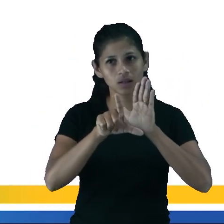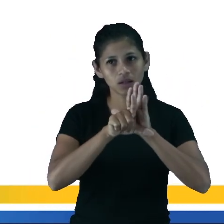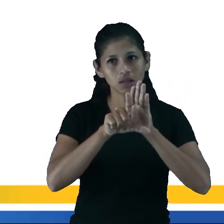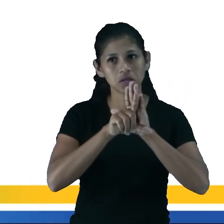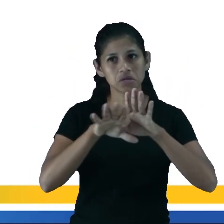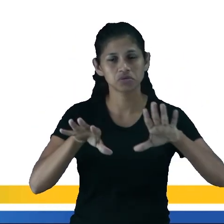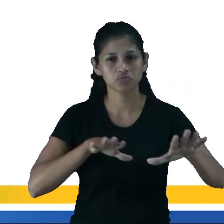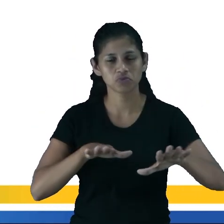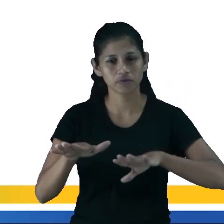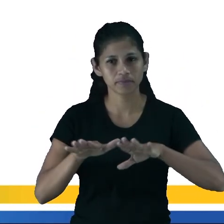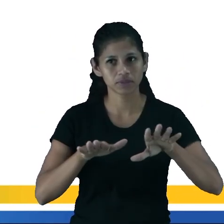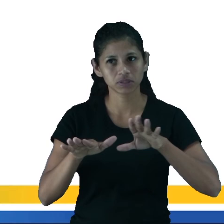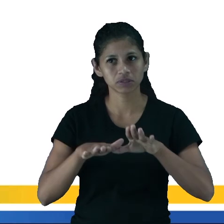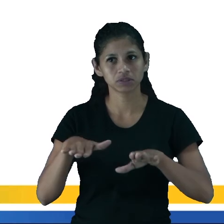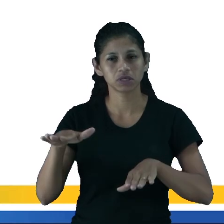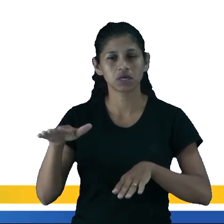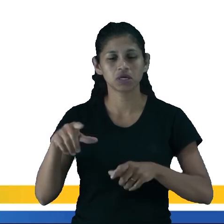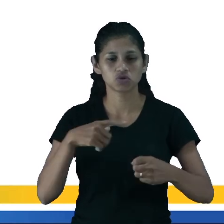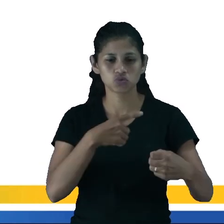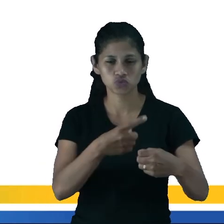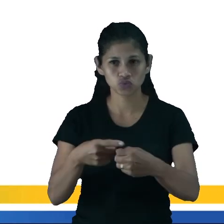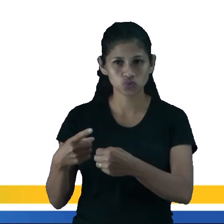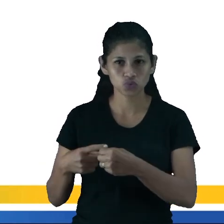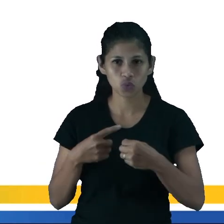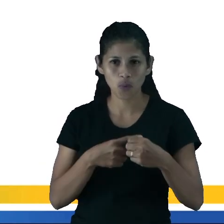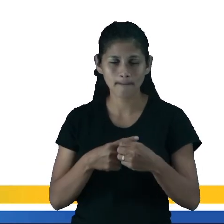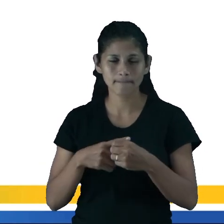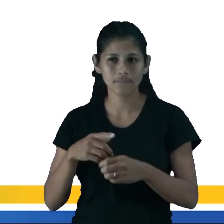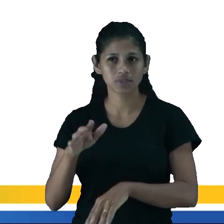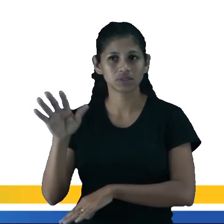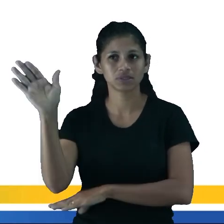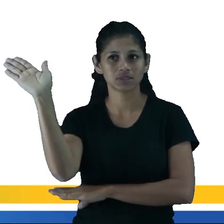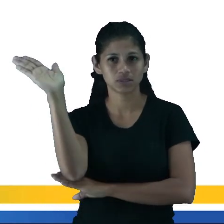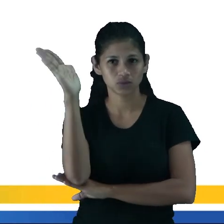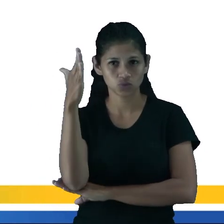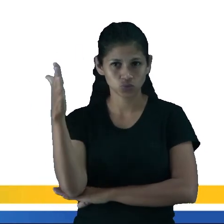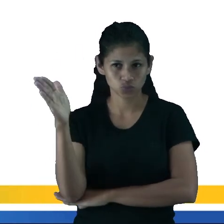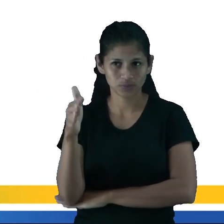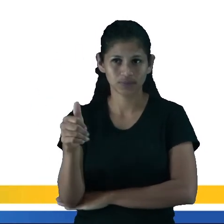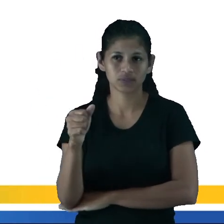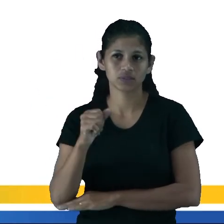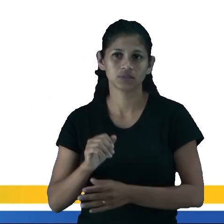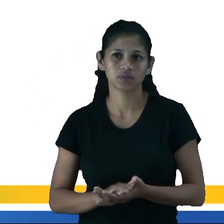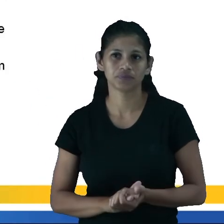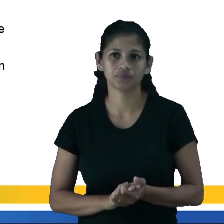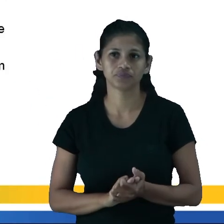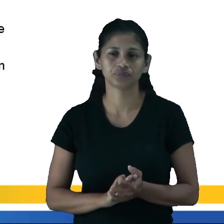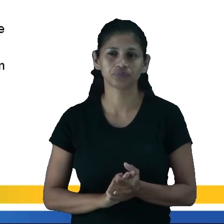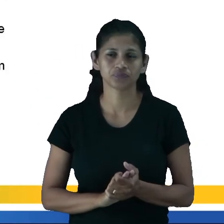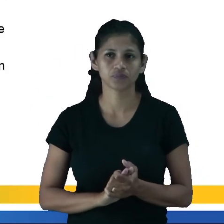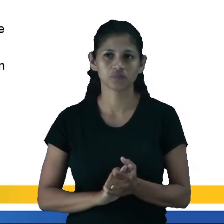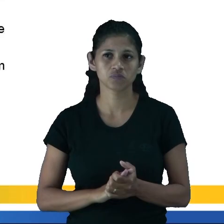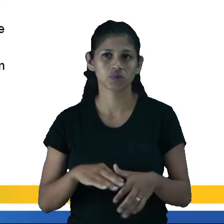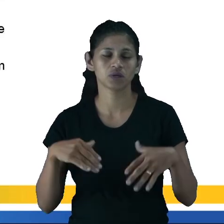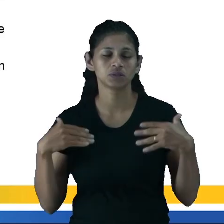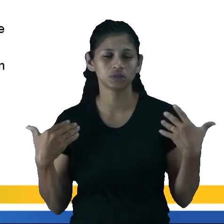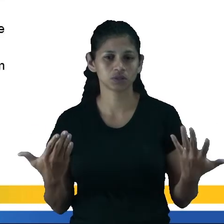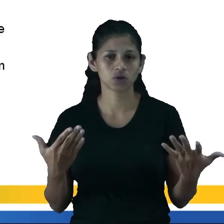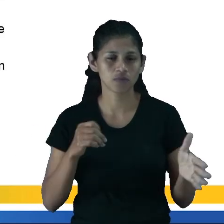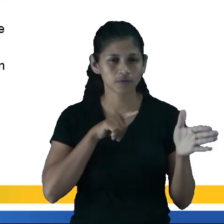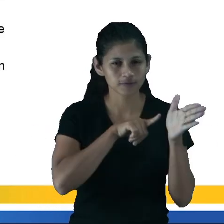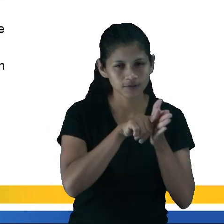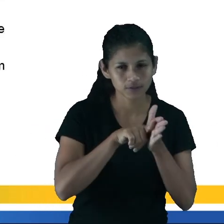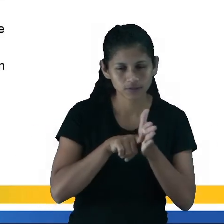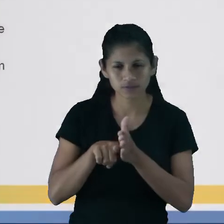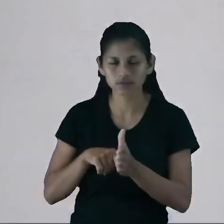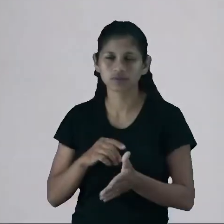estar pesquisando aí para, né, se especializar mais no assunto e ter mais detalhes, tá bom? Então é isso, gente.